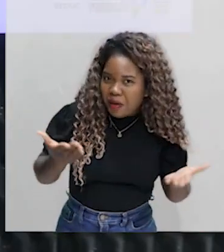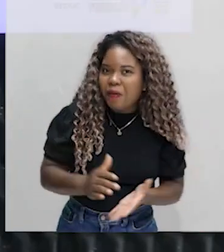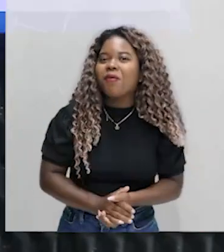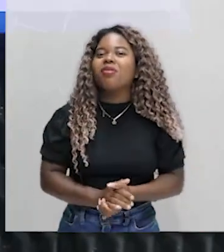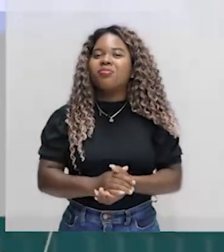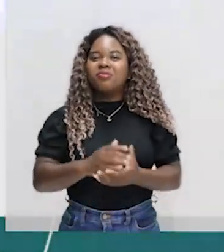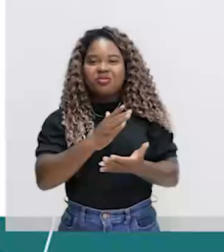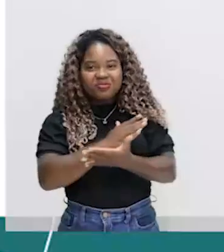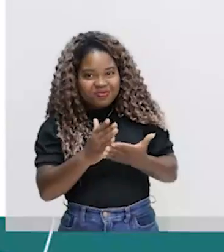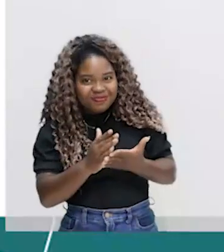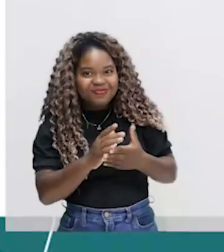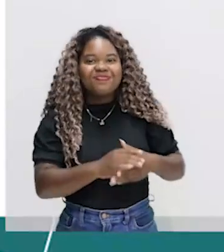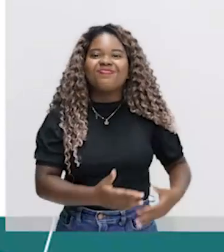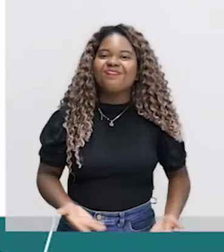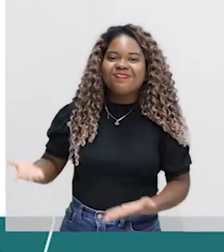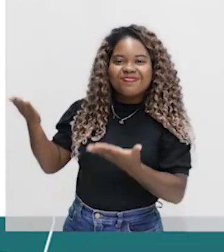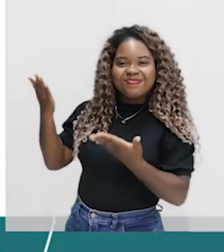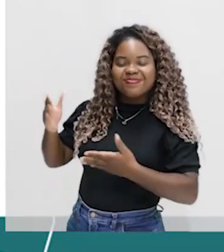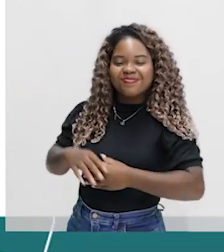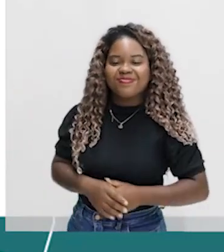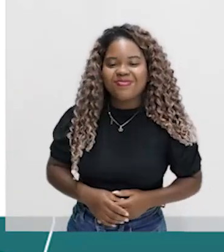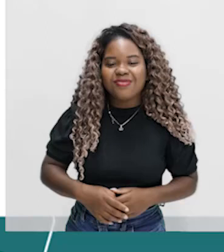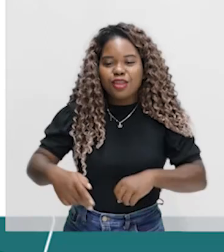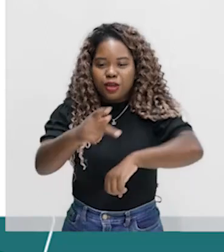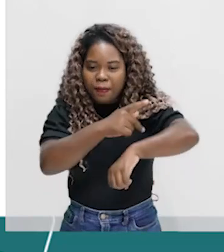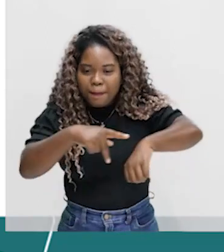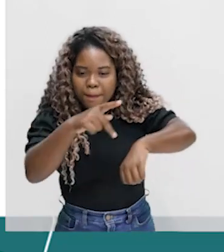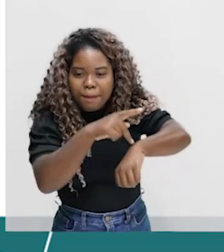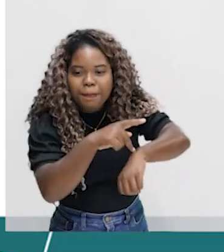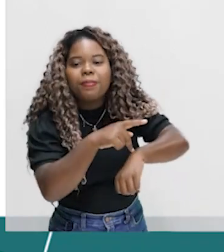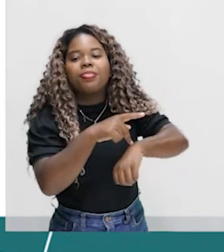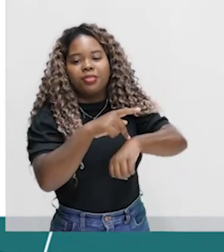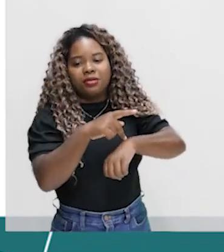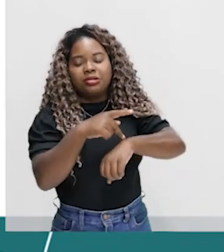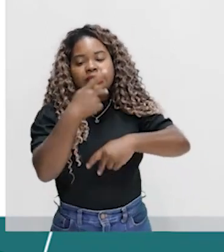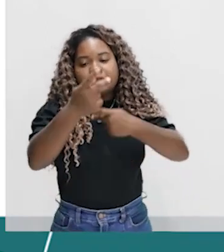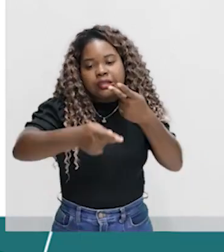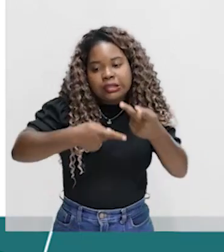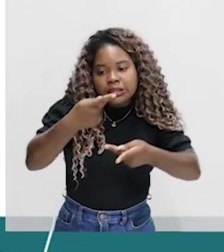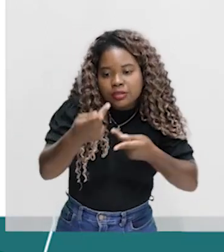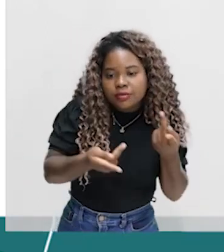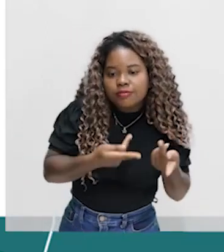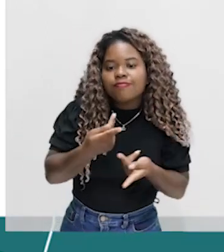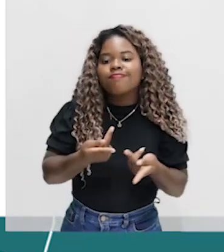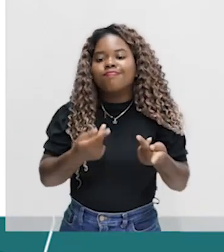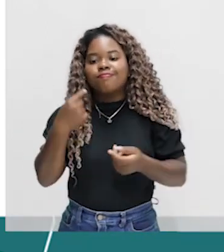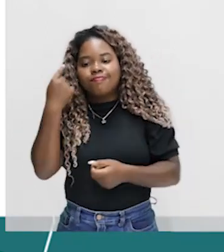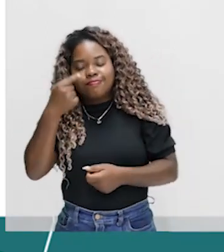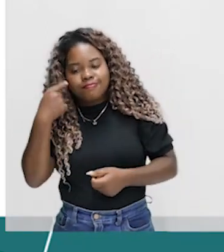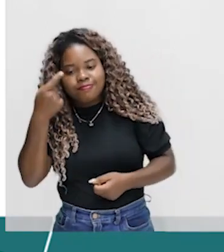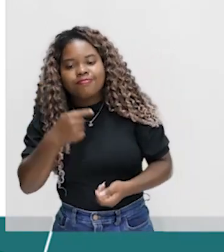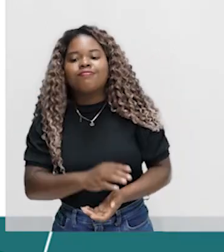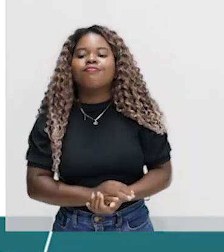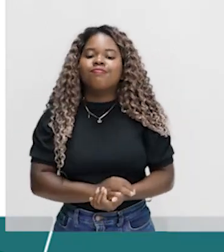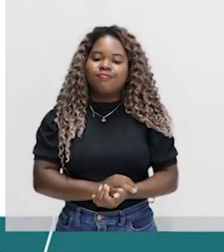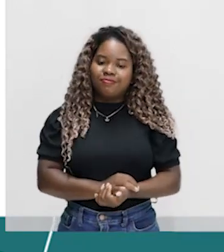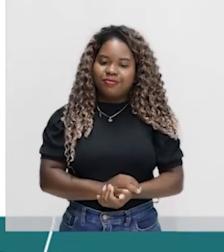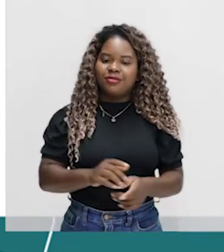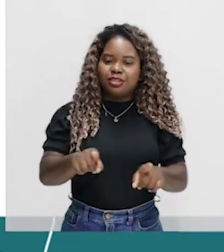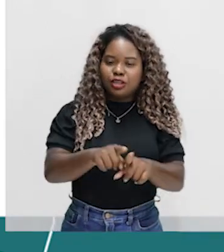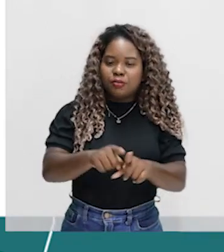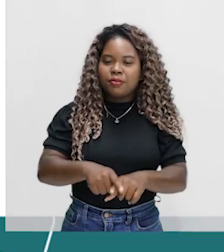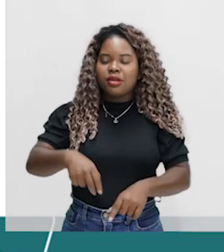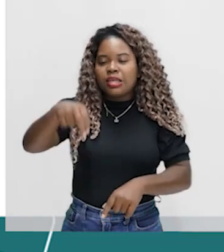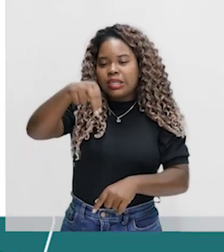hoje. Vamos falar de quê? Países hispanohablantes e las nacionalidades. Pois é.